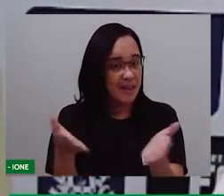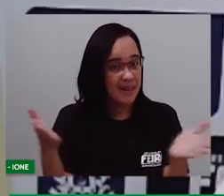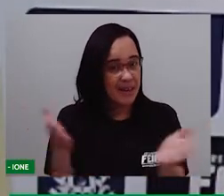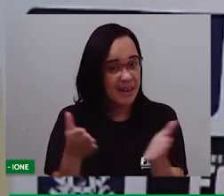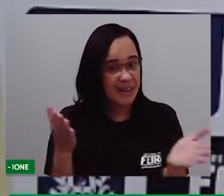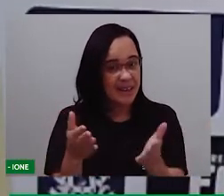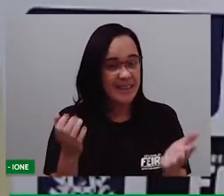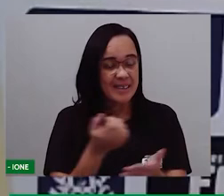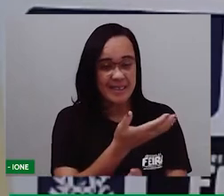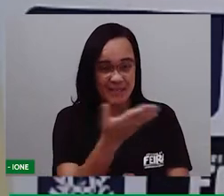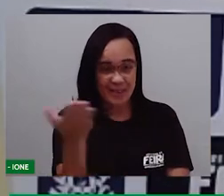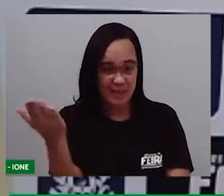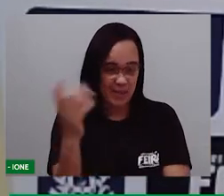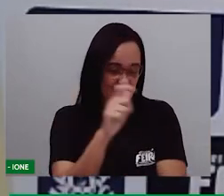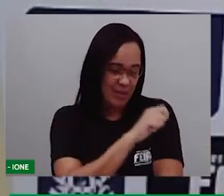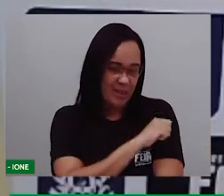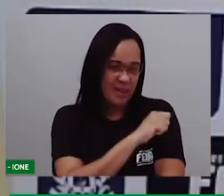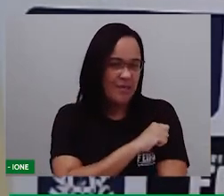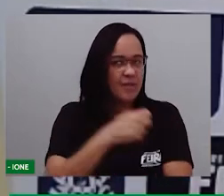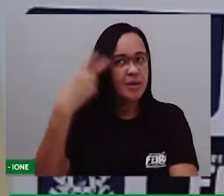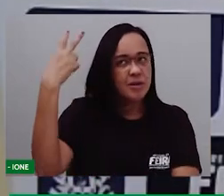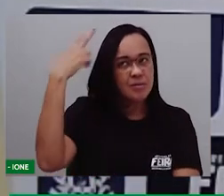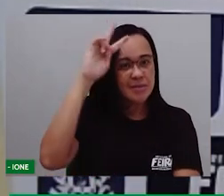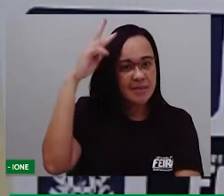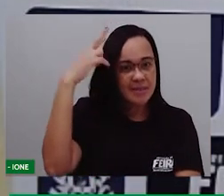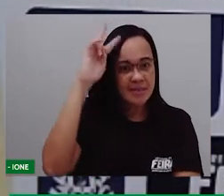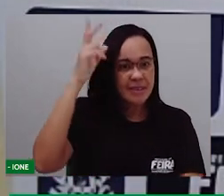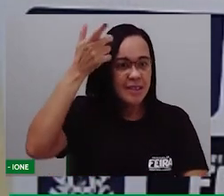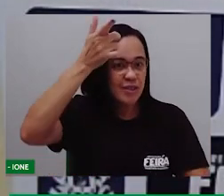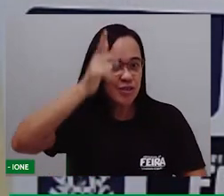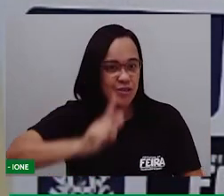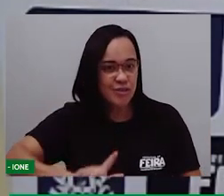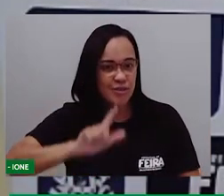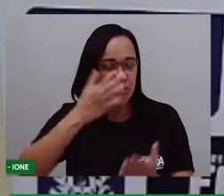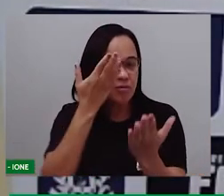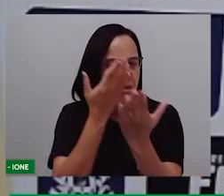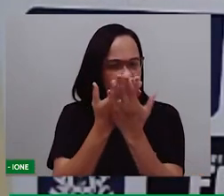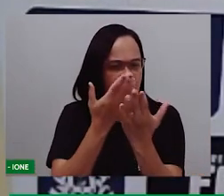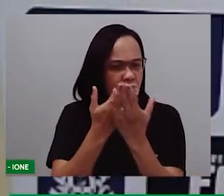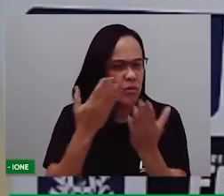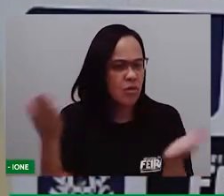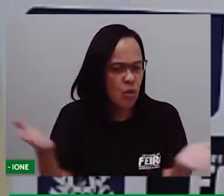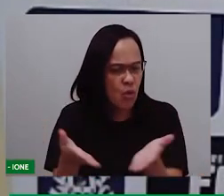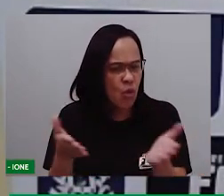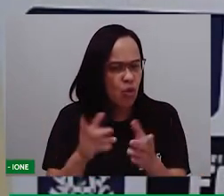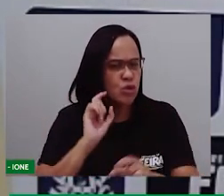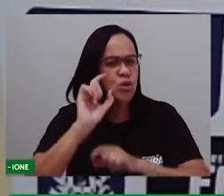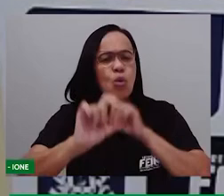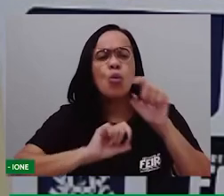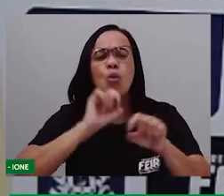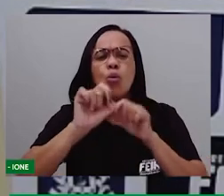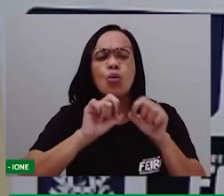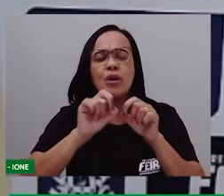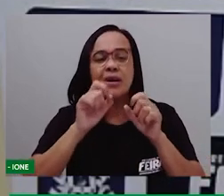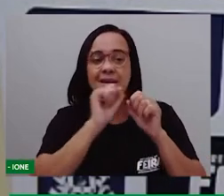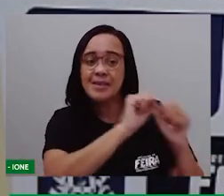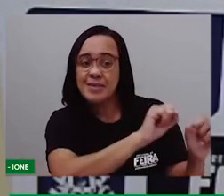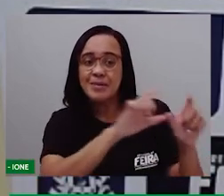e agora criança vamos lembrar o que vimos nessa aula de onde